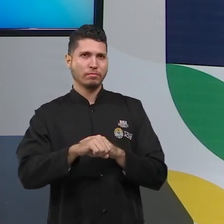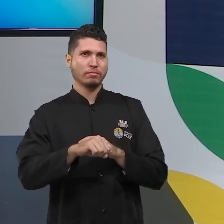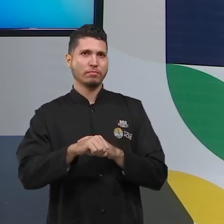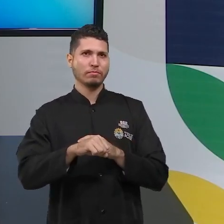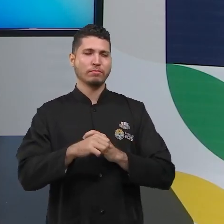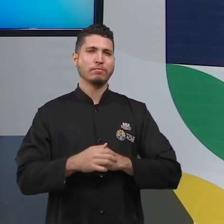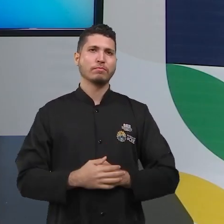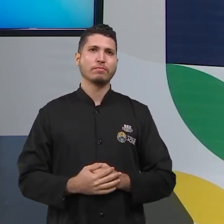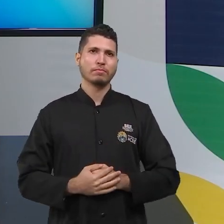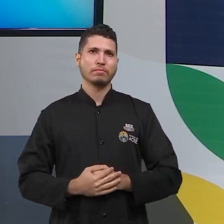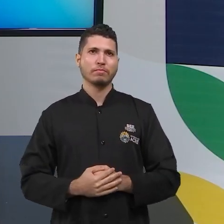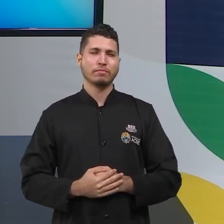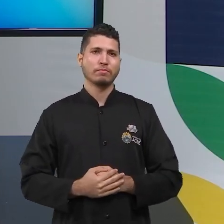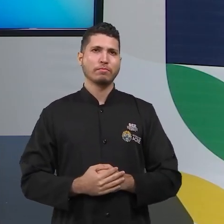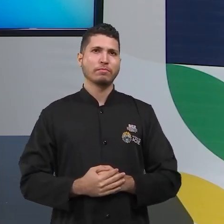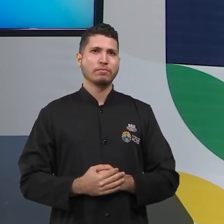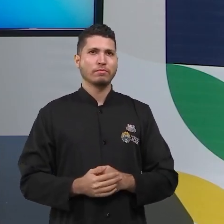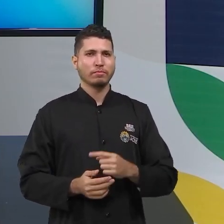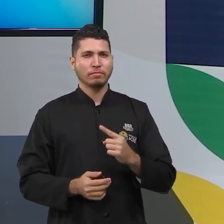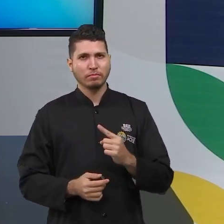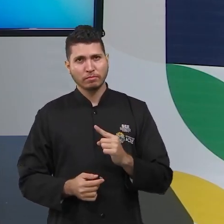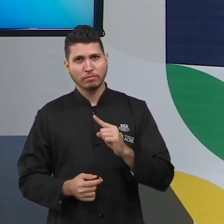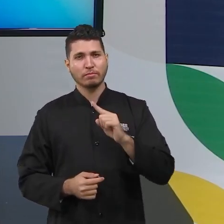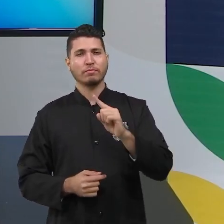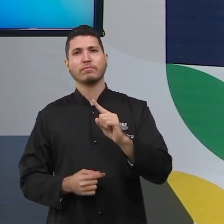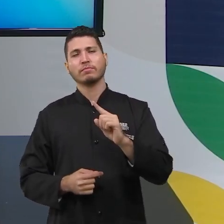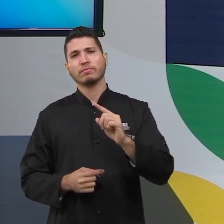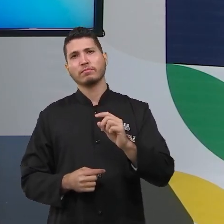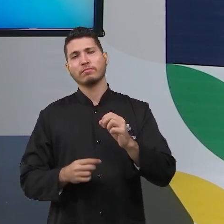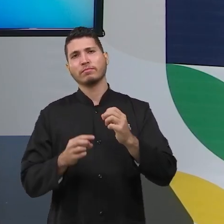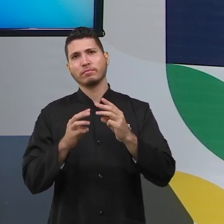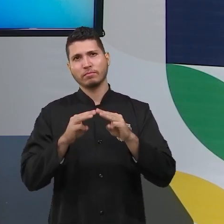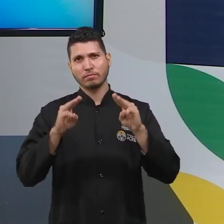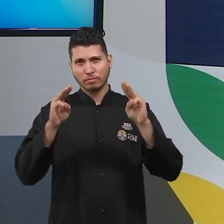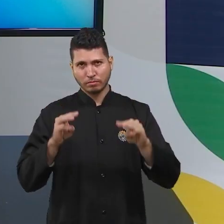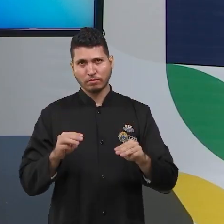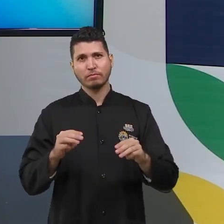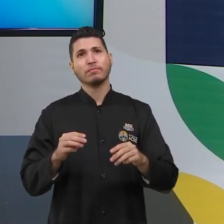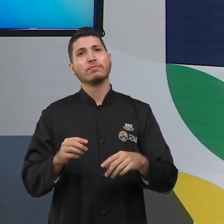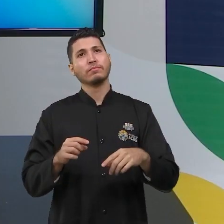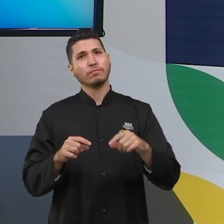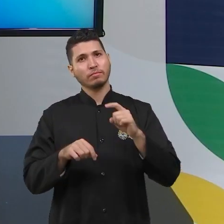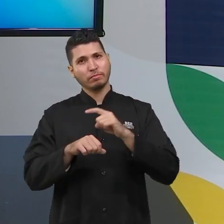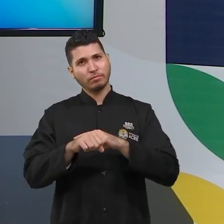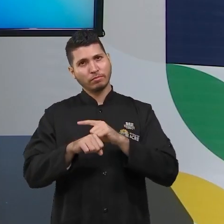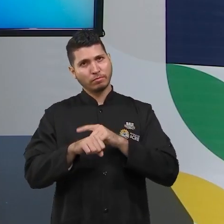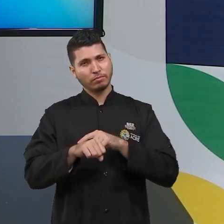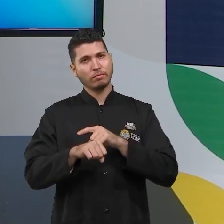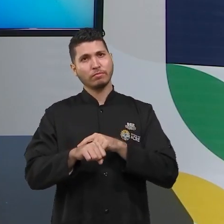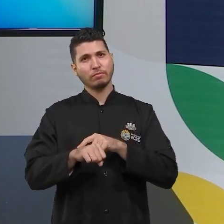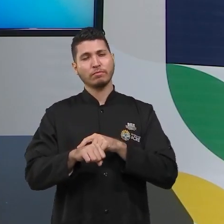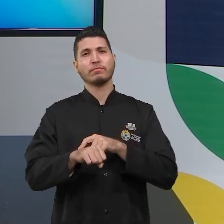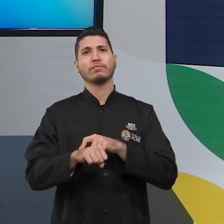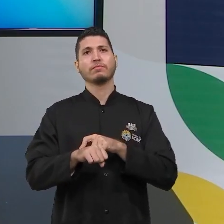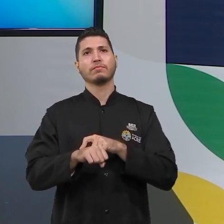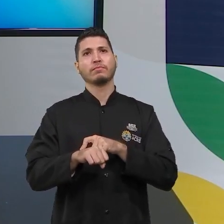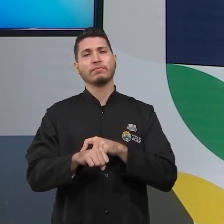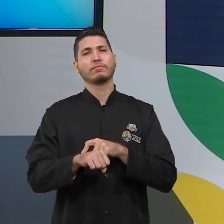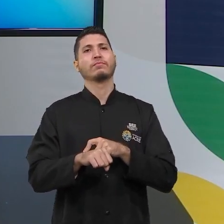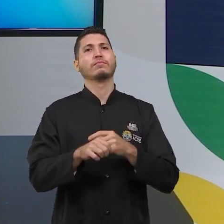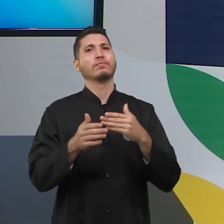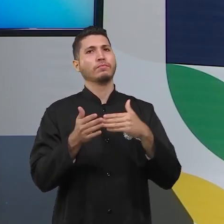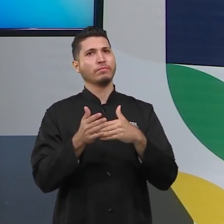quando a gente vai para uma visita a um museu, a gente tem um tempo determinado. Então, a gente precisa, às vezes é muito rápido, não dá tempo de